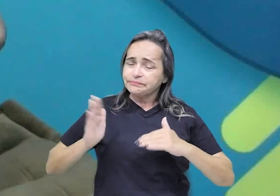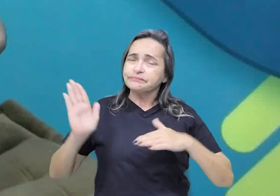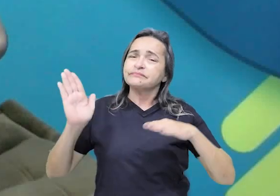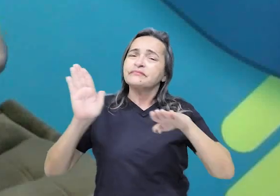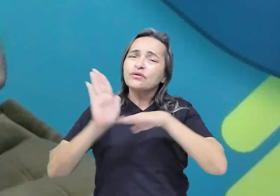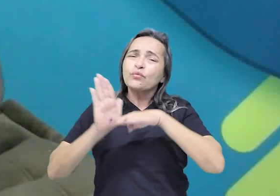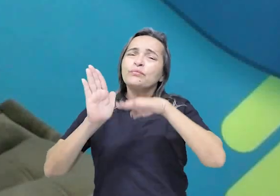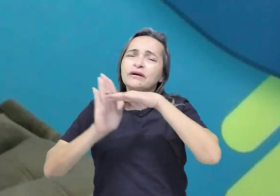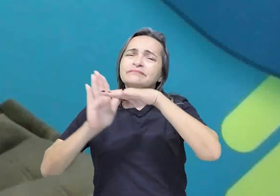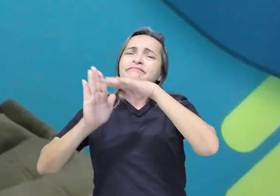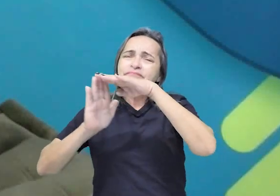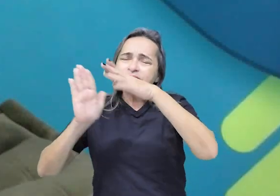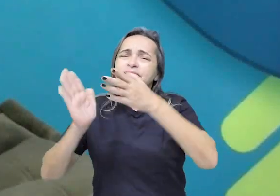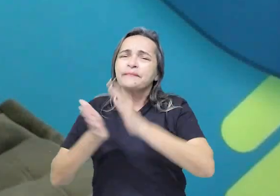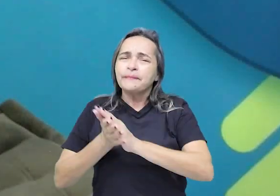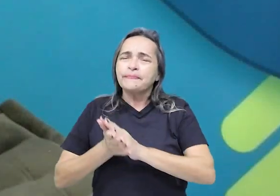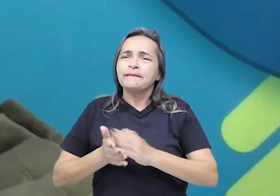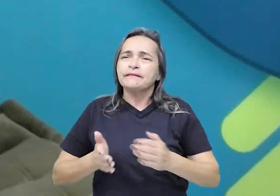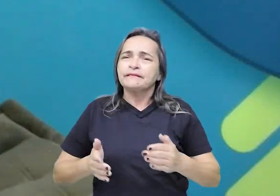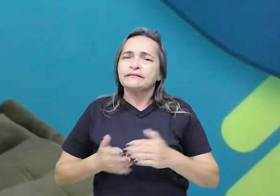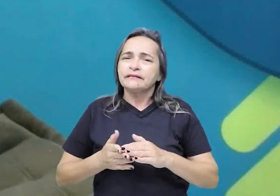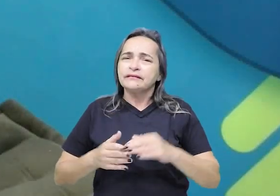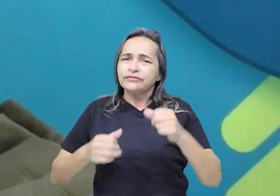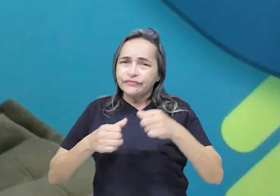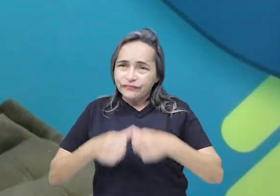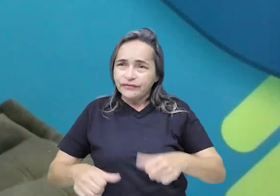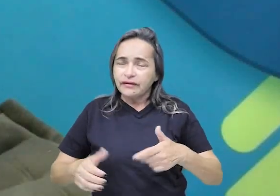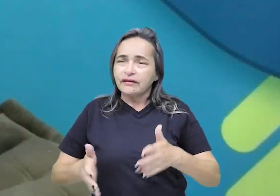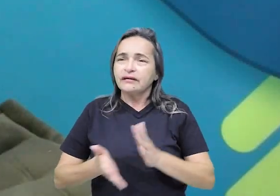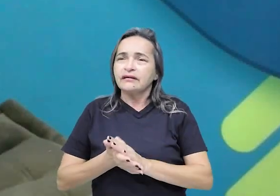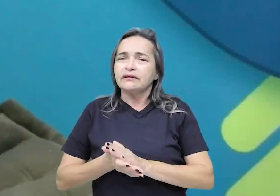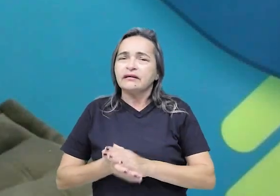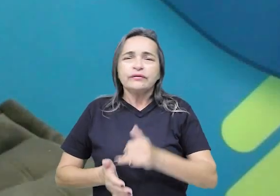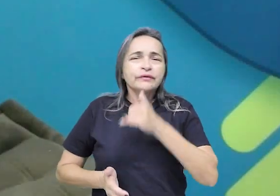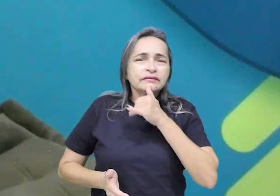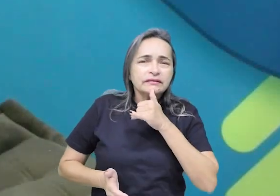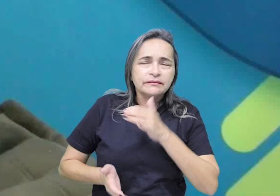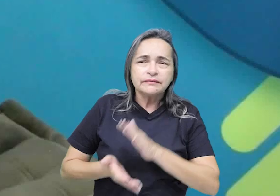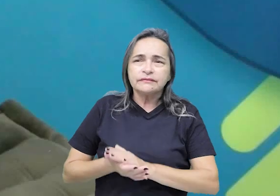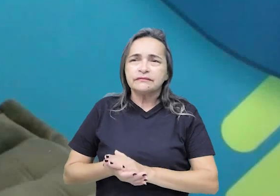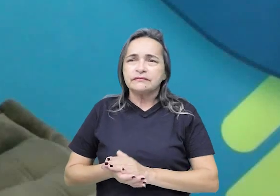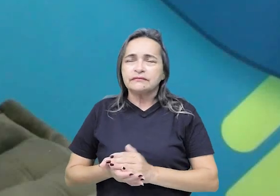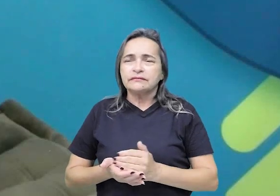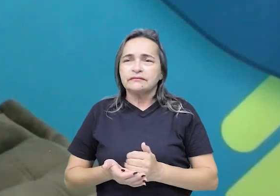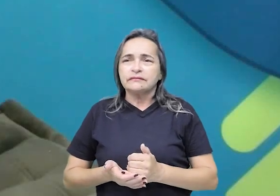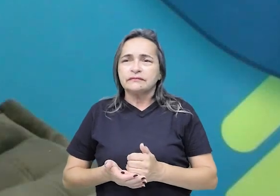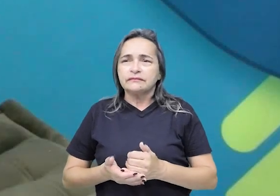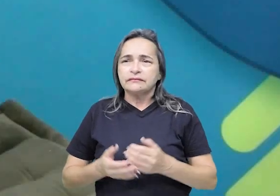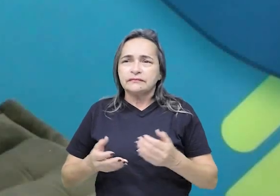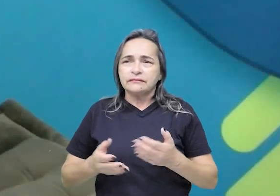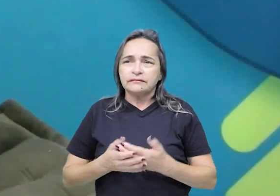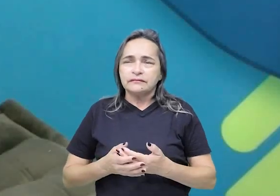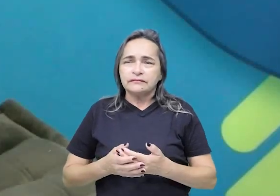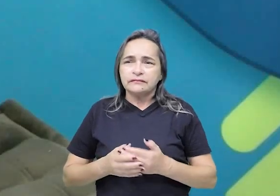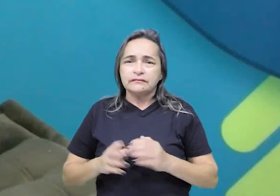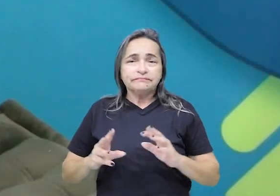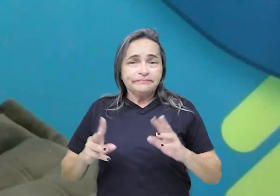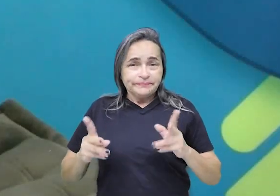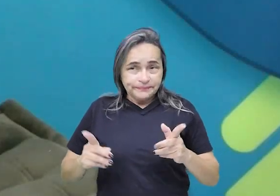escala de permanência, de apresentação, que ela mede, por exemplo. Eu não vou ser bem fiel nos dados,